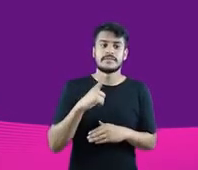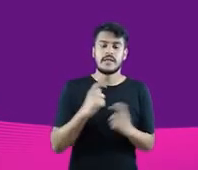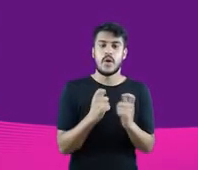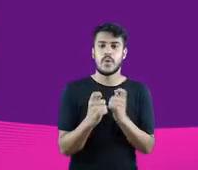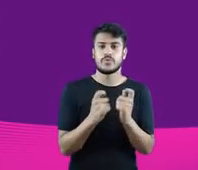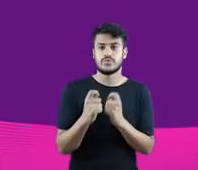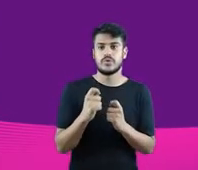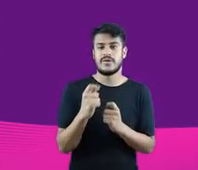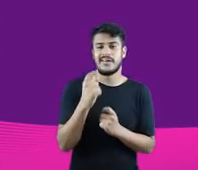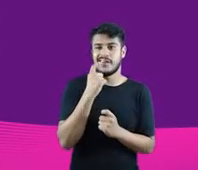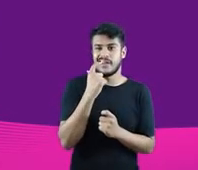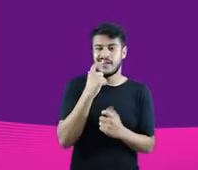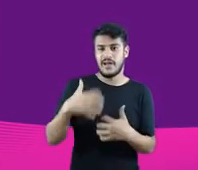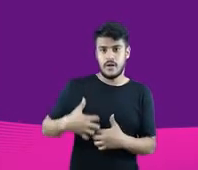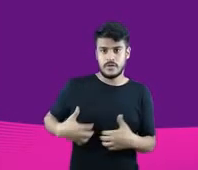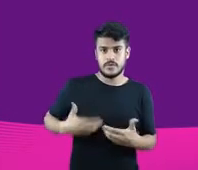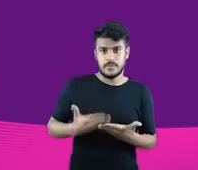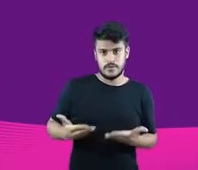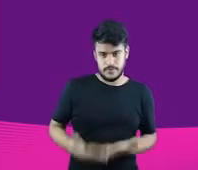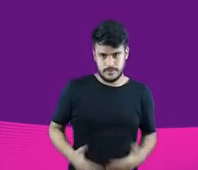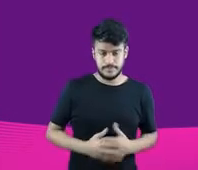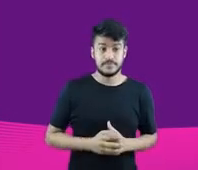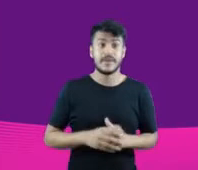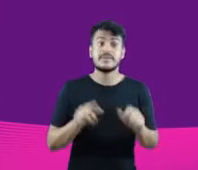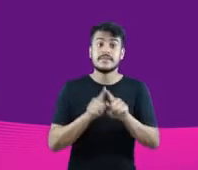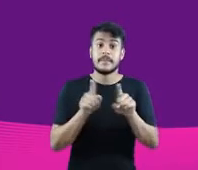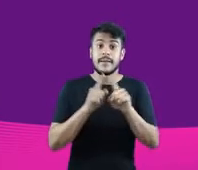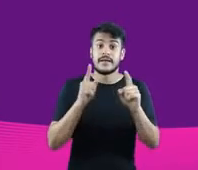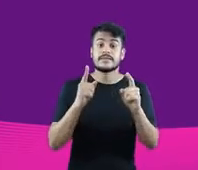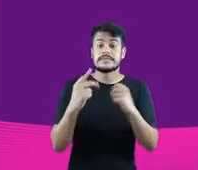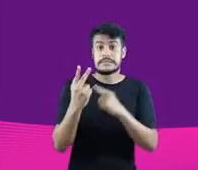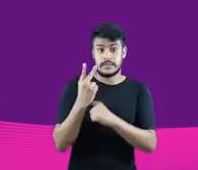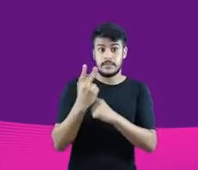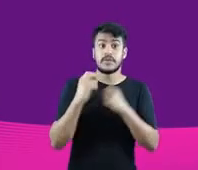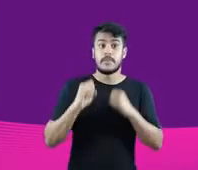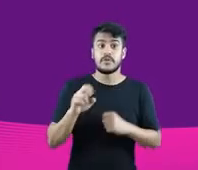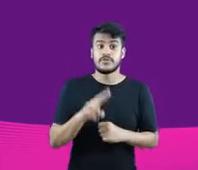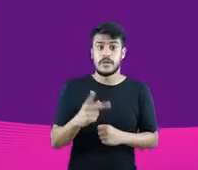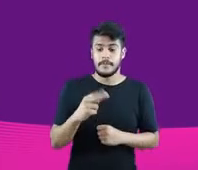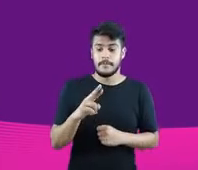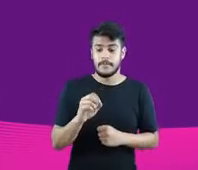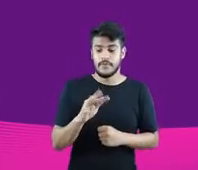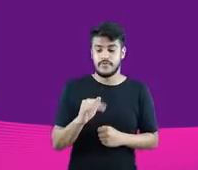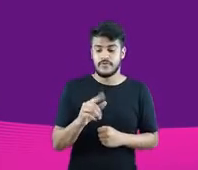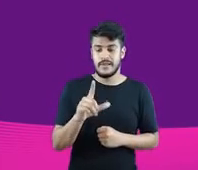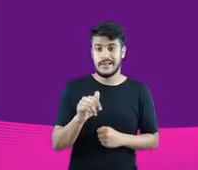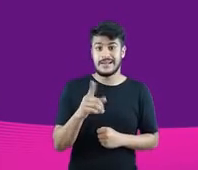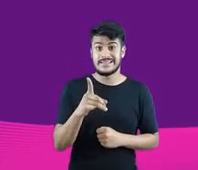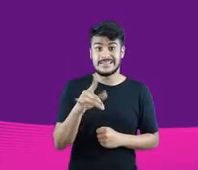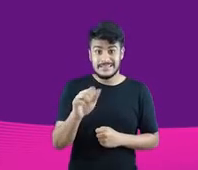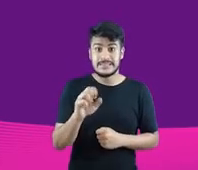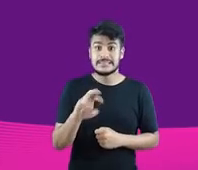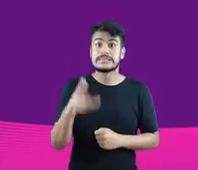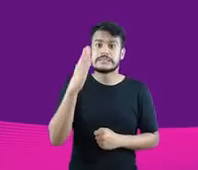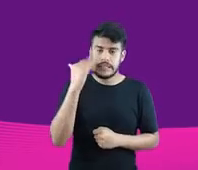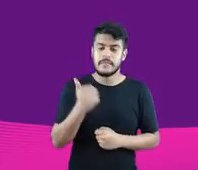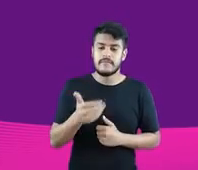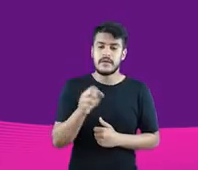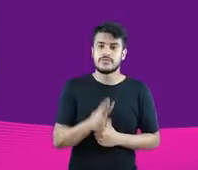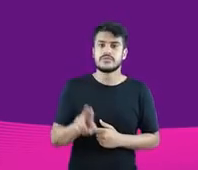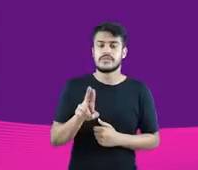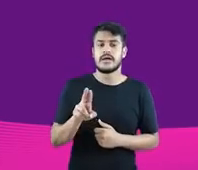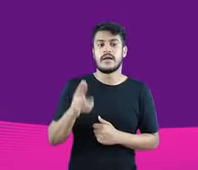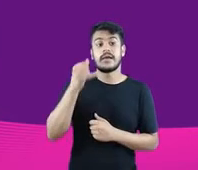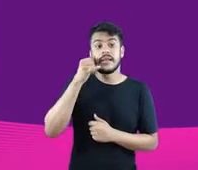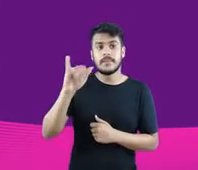tratamento, então, da perda óssea, a gente pode primeiro usar uma profilaxia, quando a gente sabe que vai fazer inibidor de aromatase, e que vai